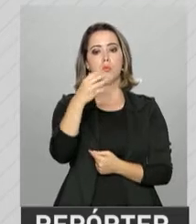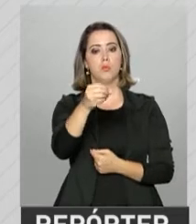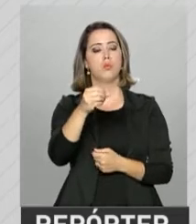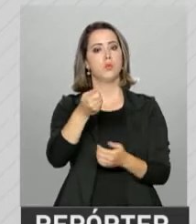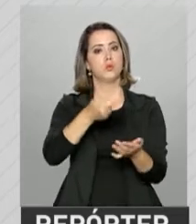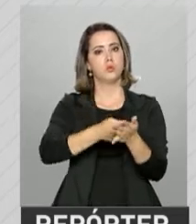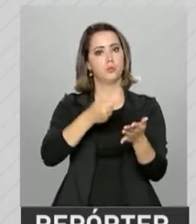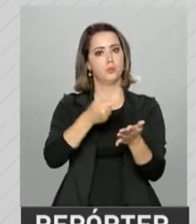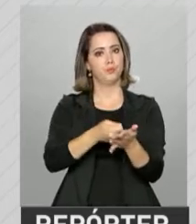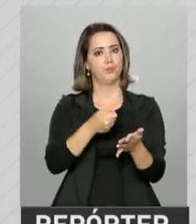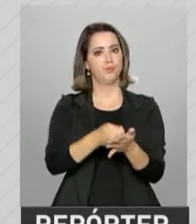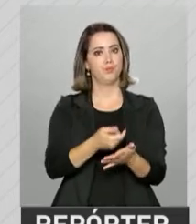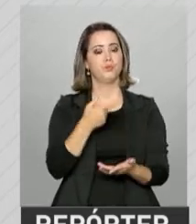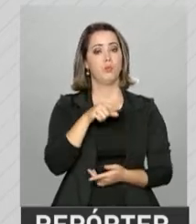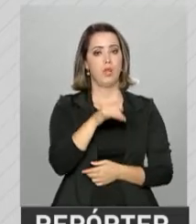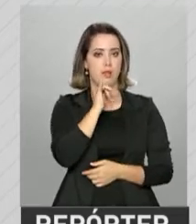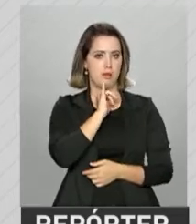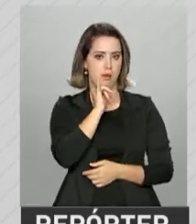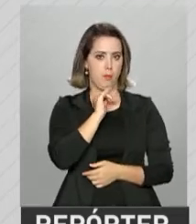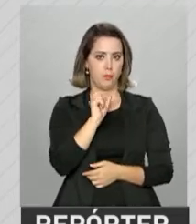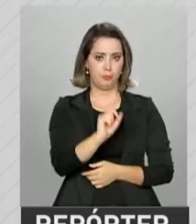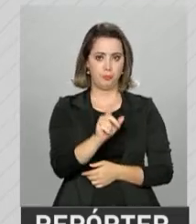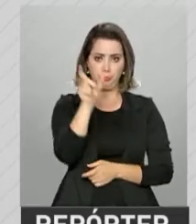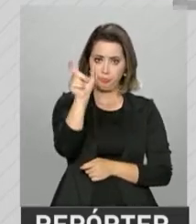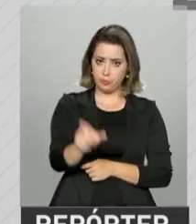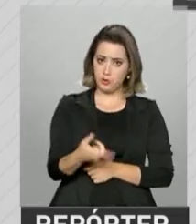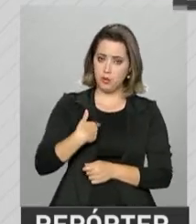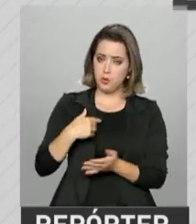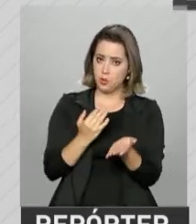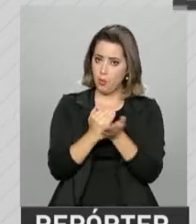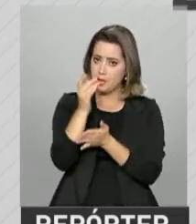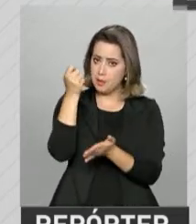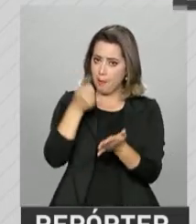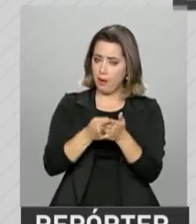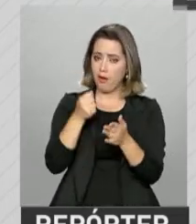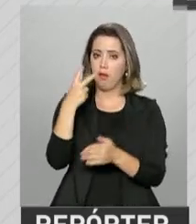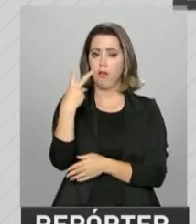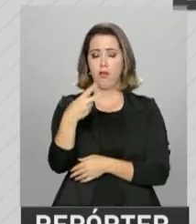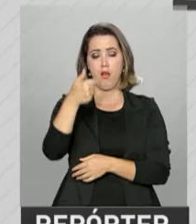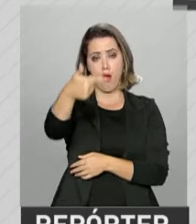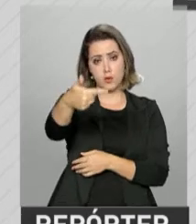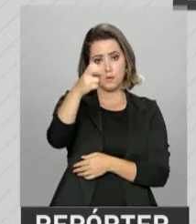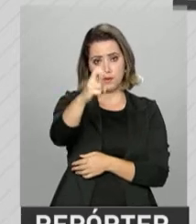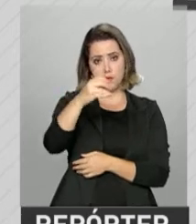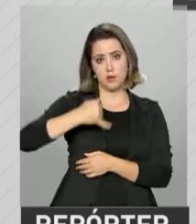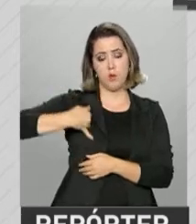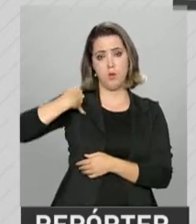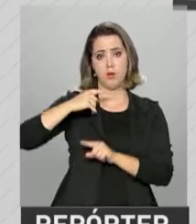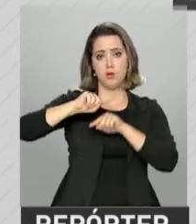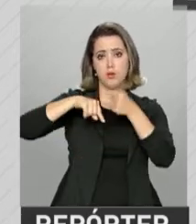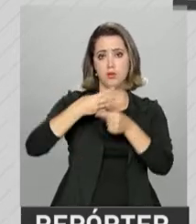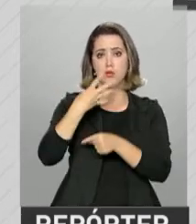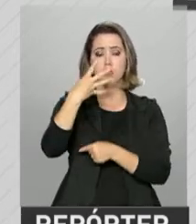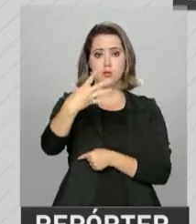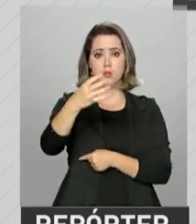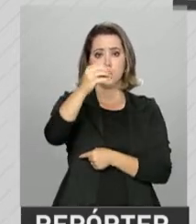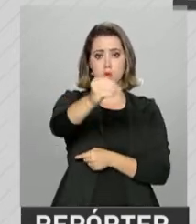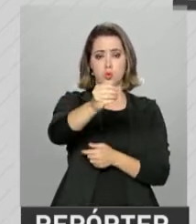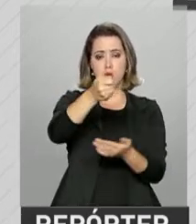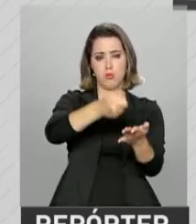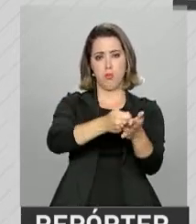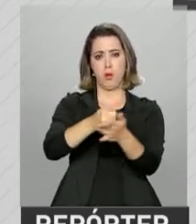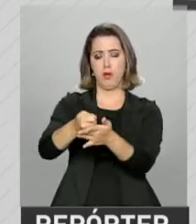de contribuição por exemplo o cidadão que começa a contribuir aos 25 anos de idade após 40 anos de